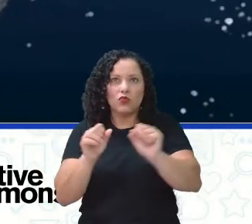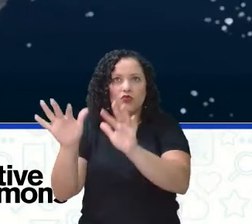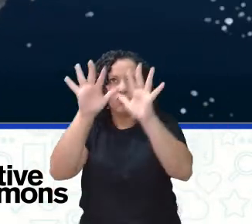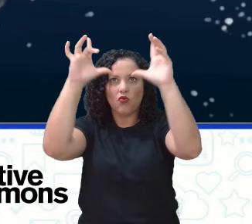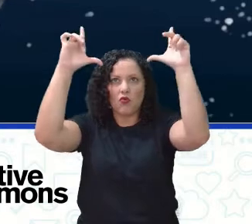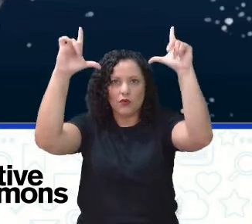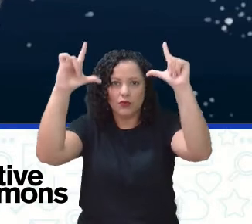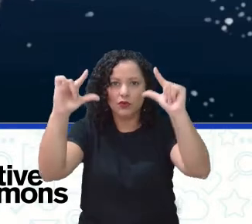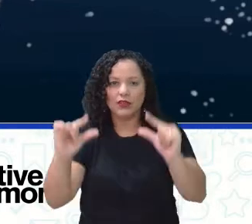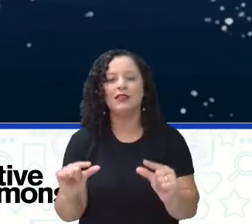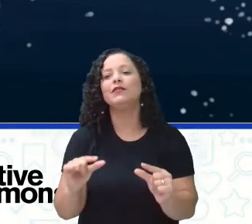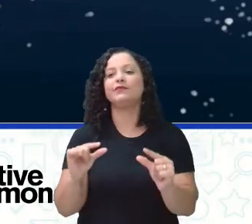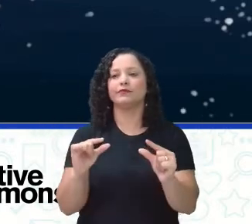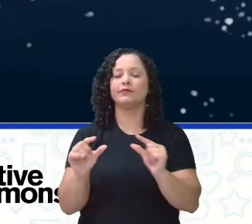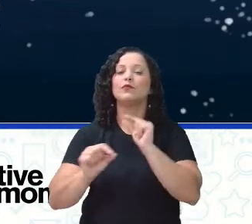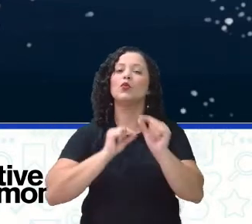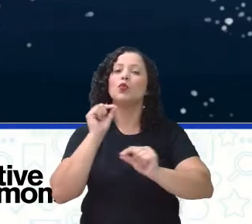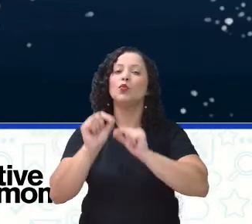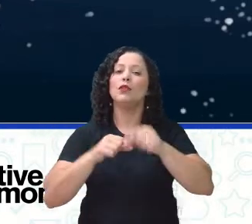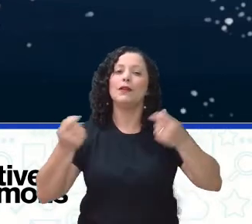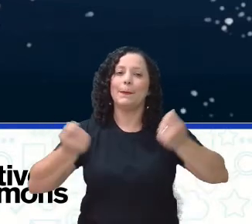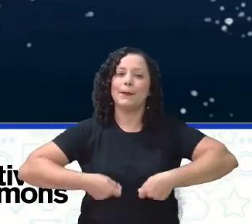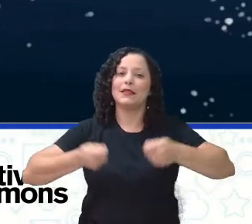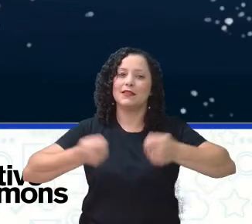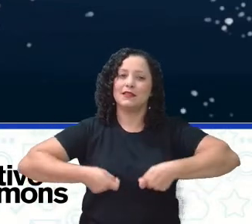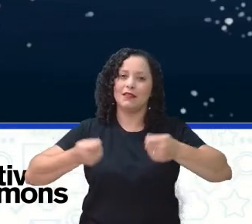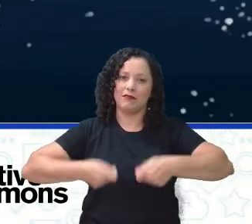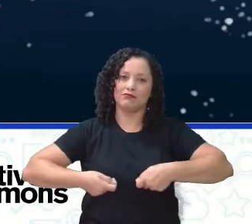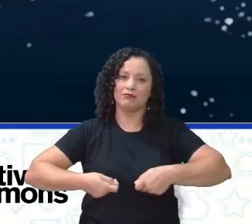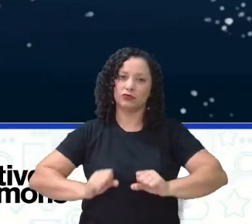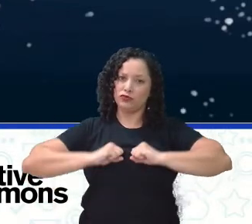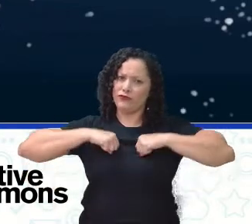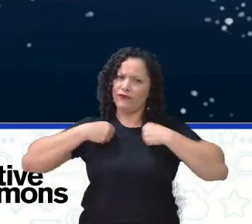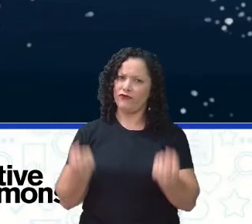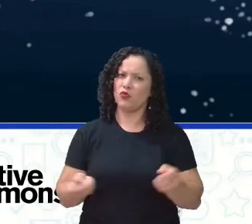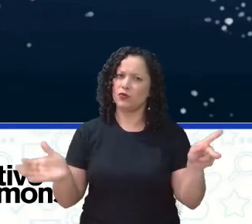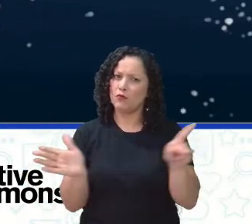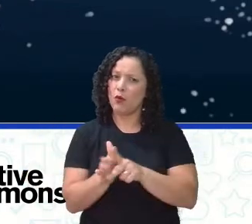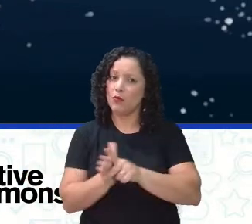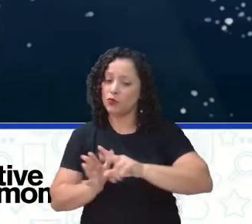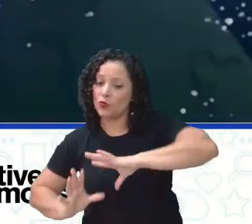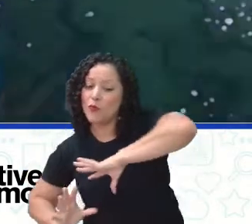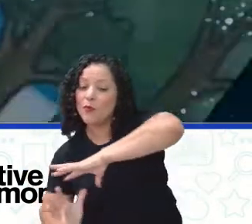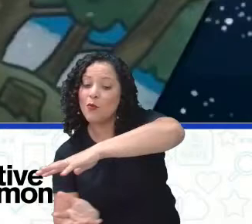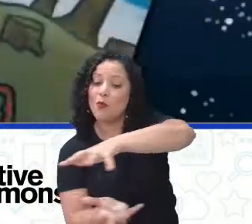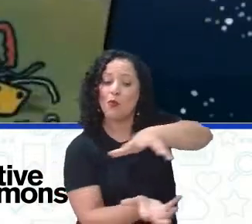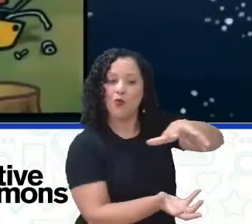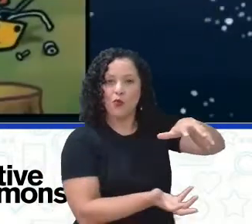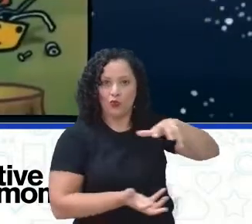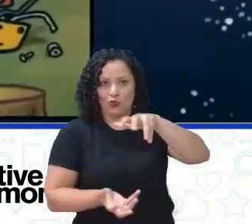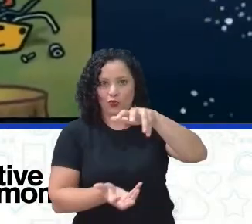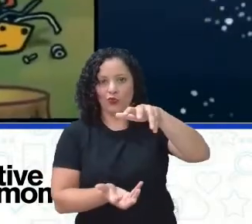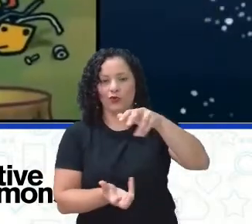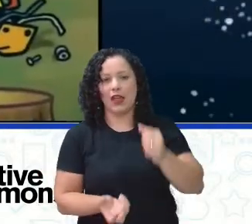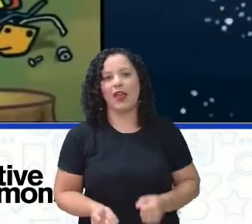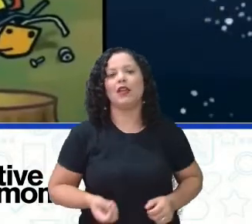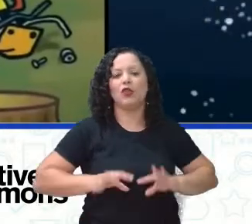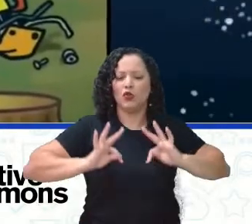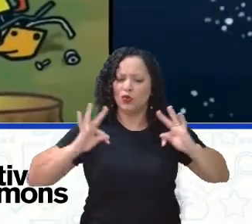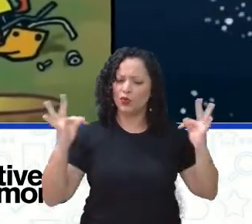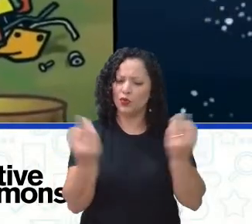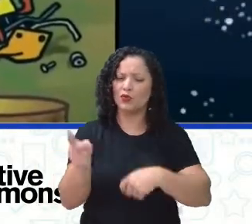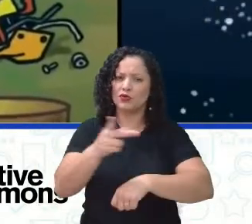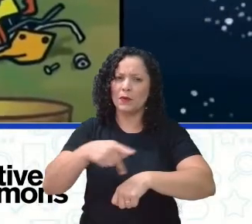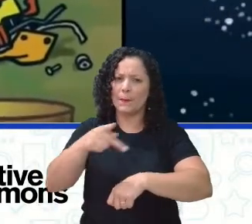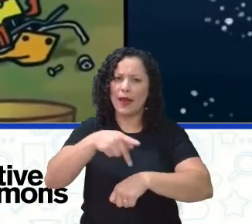as mudanças climáticas, é necessário um esforço global. Todos os países devem se comprometer a reduzir o desmatamento